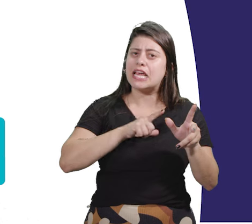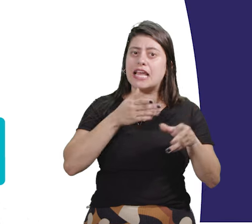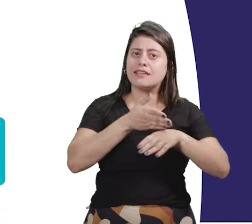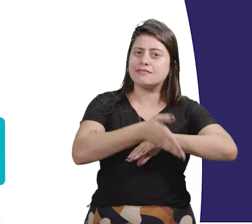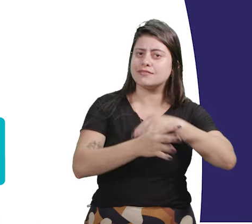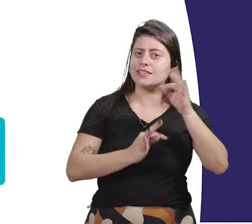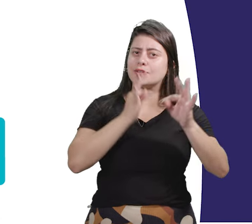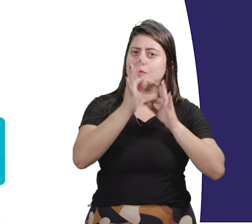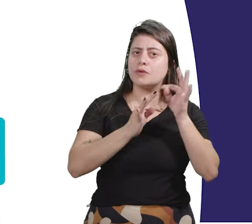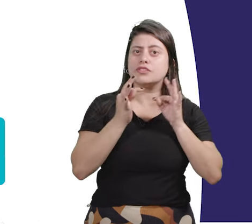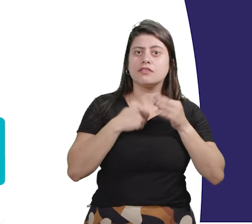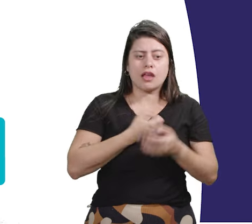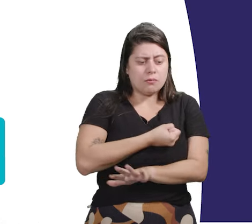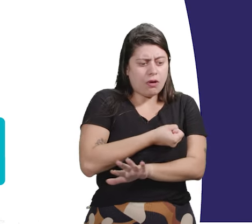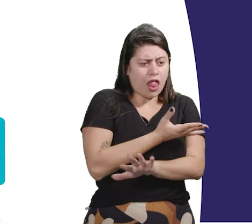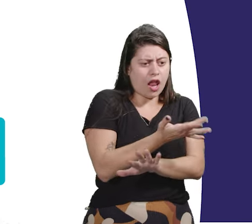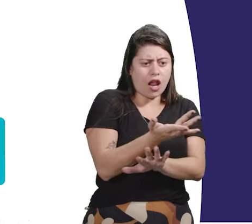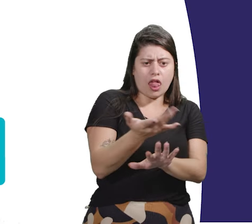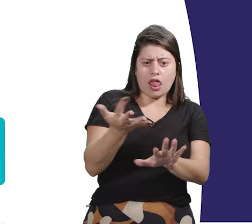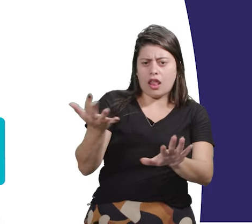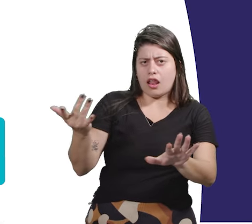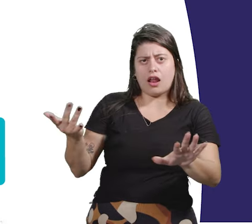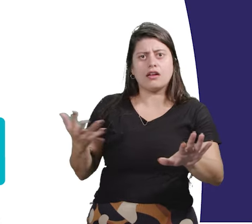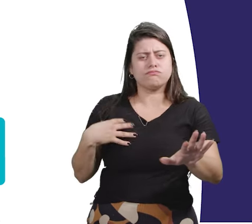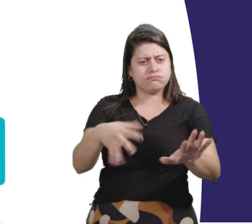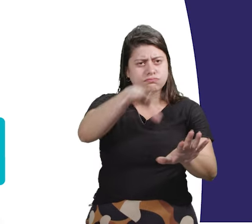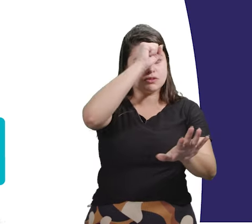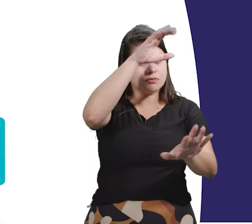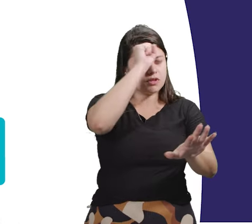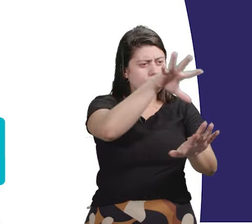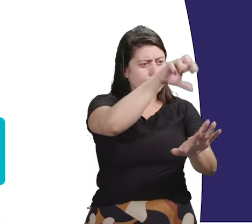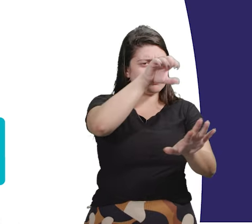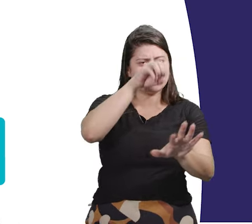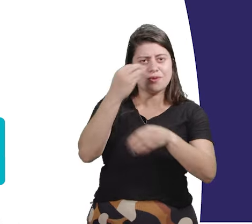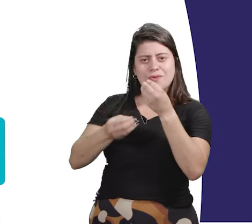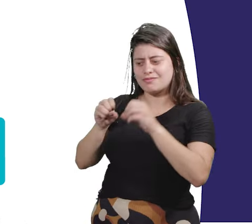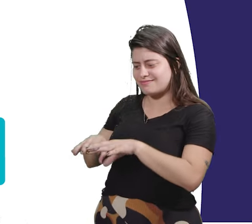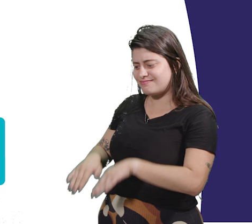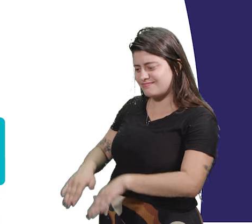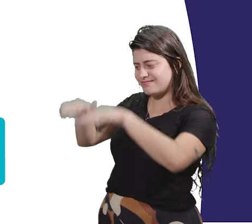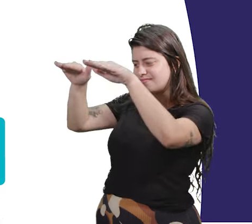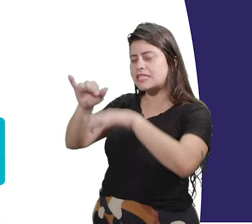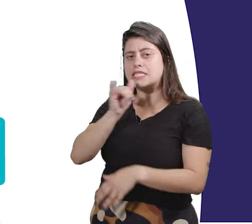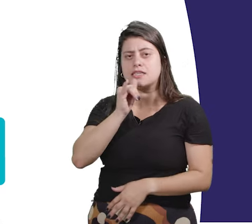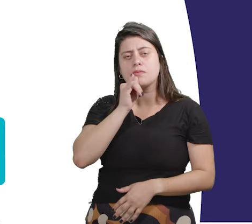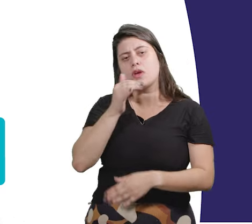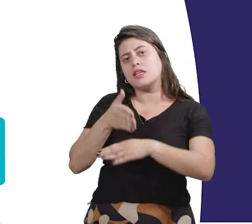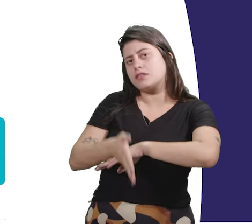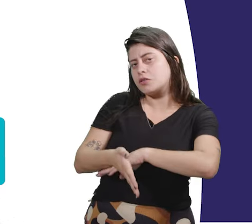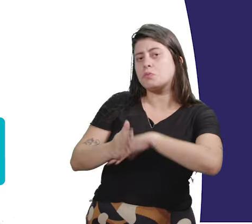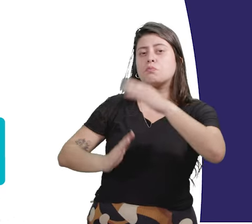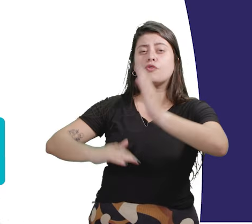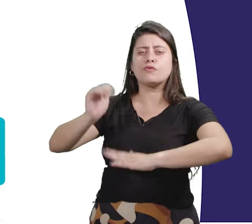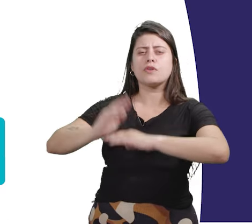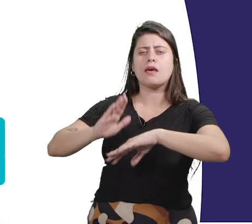muito leque, né, de possibilidades no processo educacional. Por exemplo, um acesso maior a profissionais mais especializados,